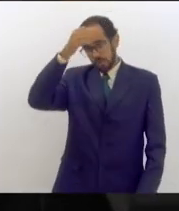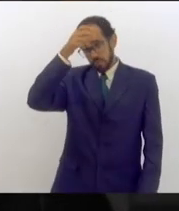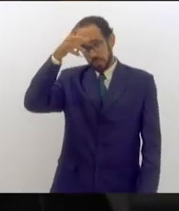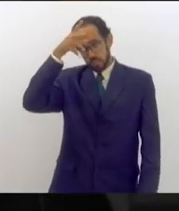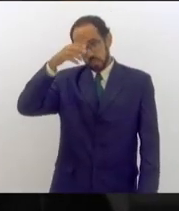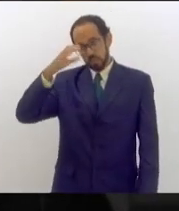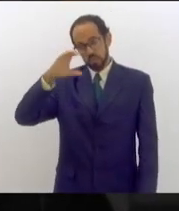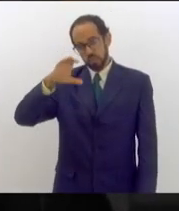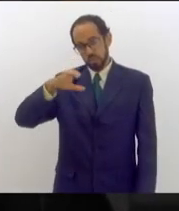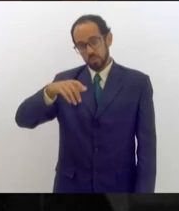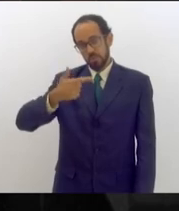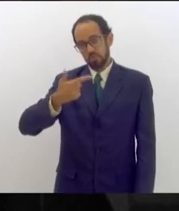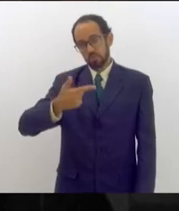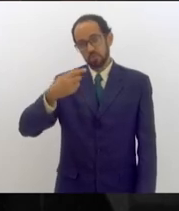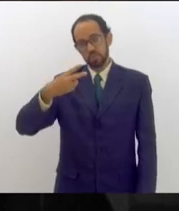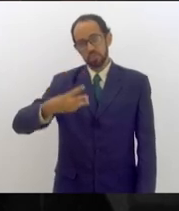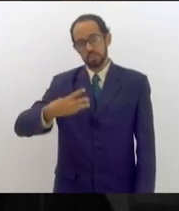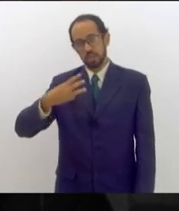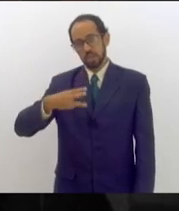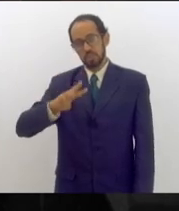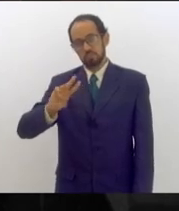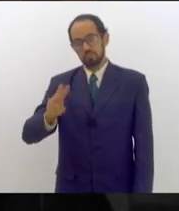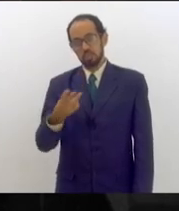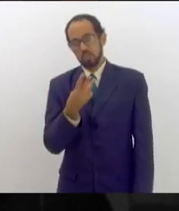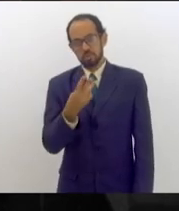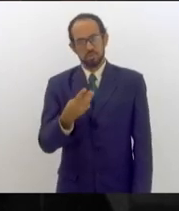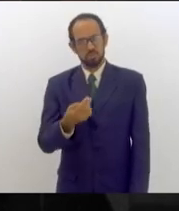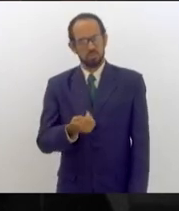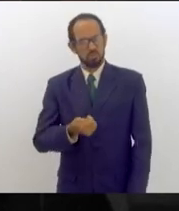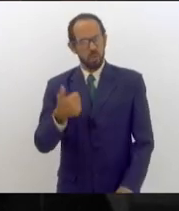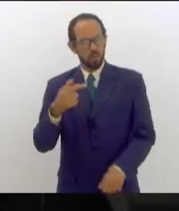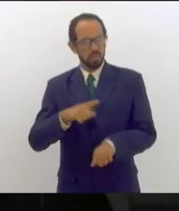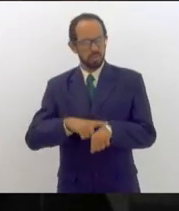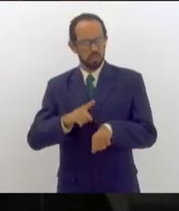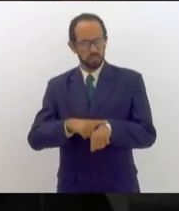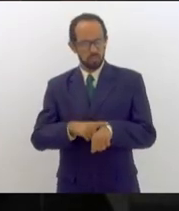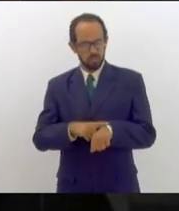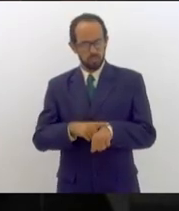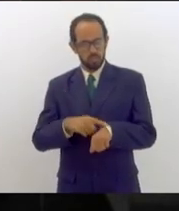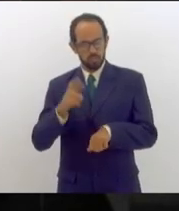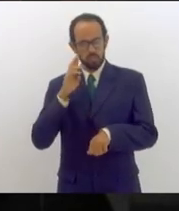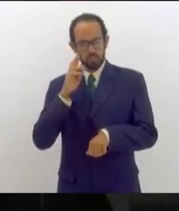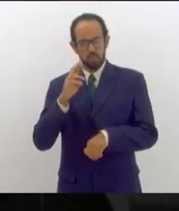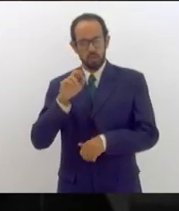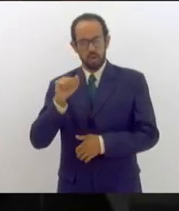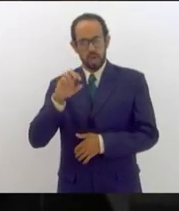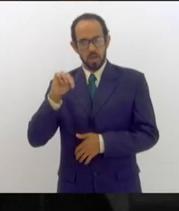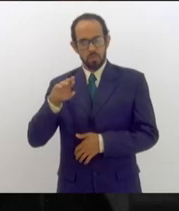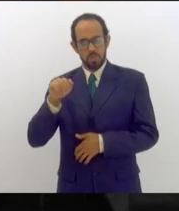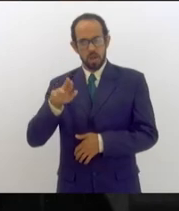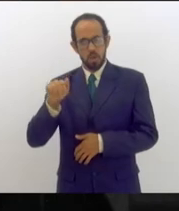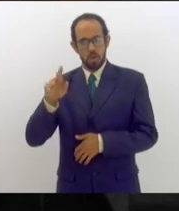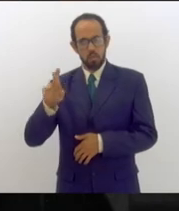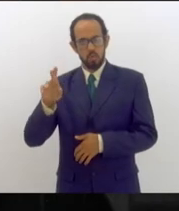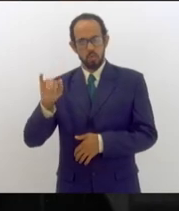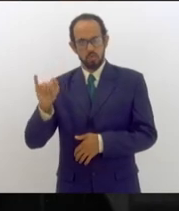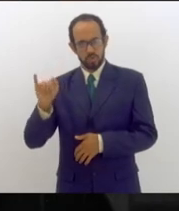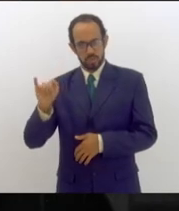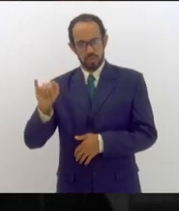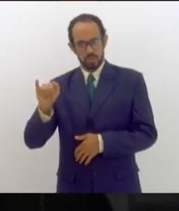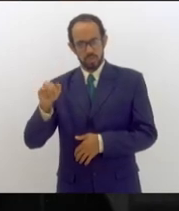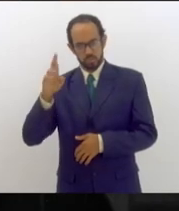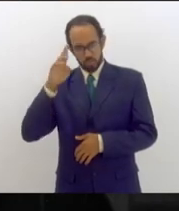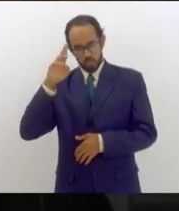em poucos anos pouquíssimos anos o senhor Amauri um dos donos da